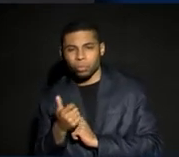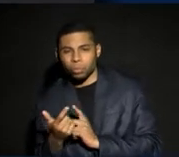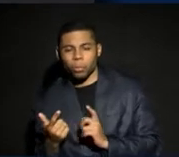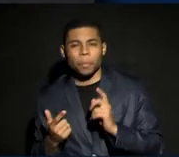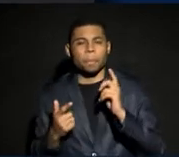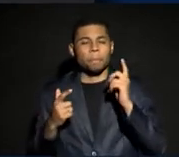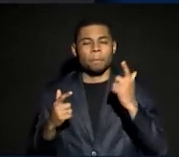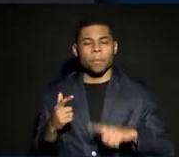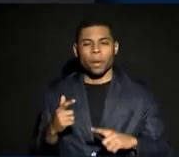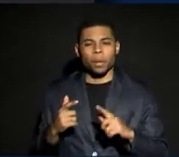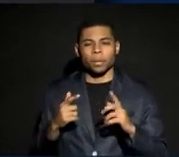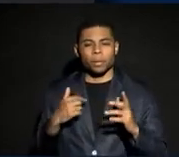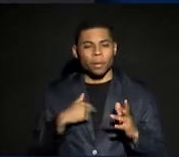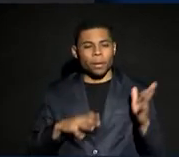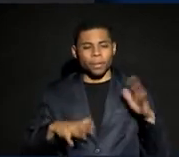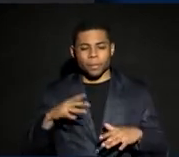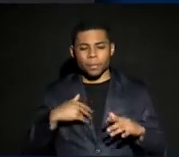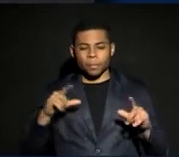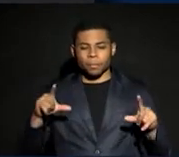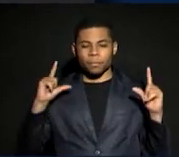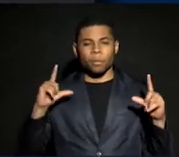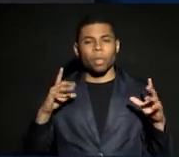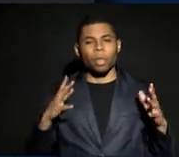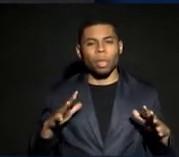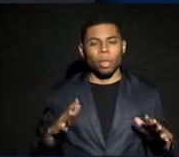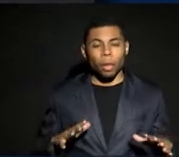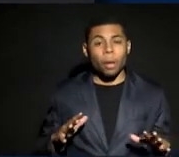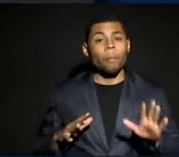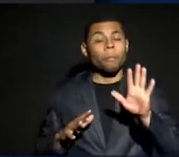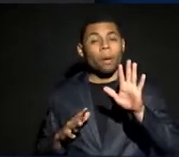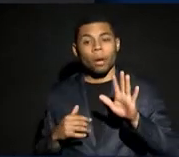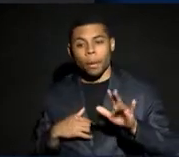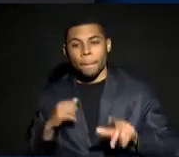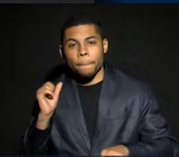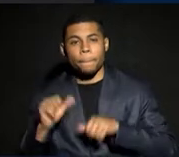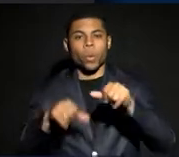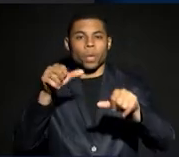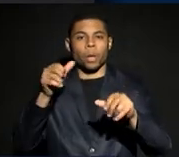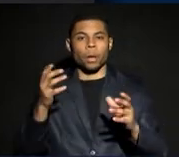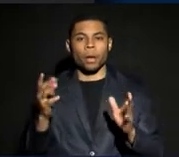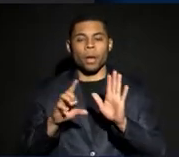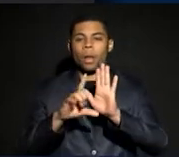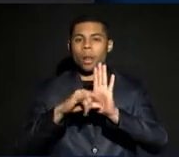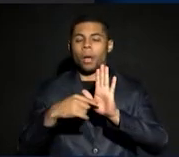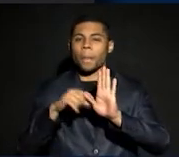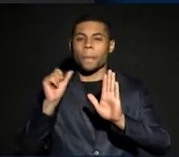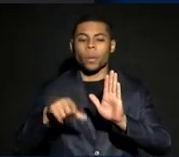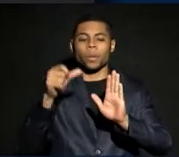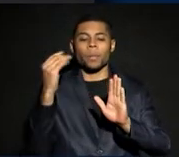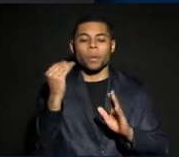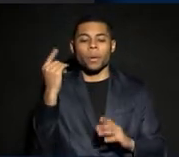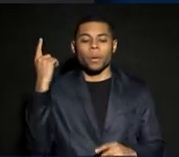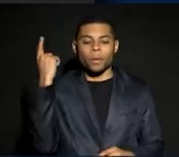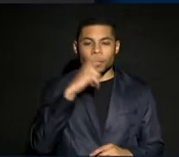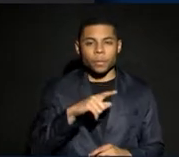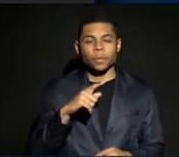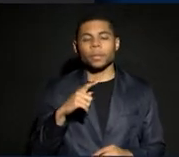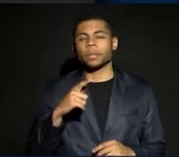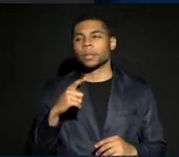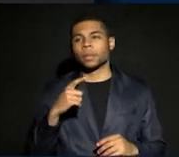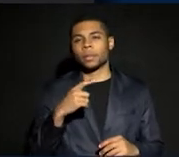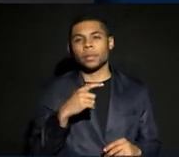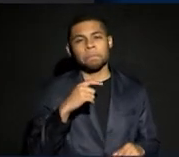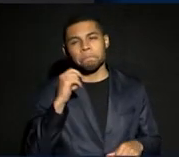do seu prognóstico de derrota, mudar a legislação, mudar uma Constituição para poder fazer uma